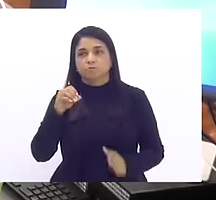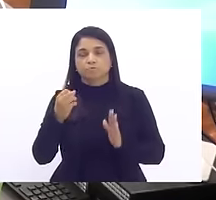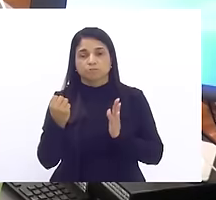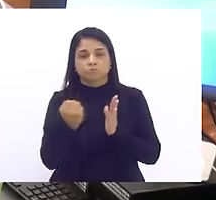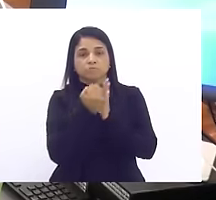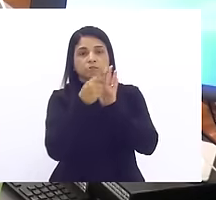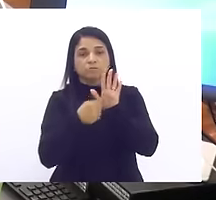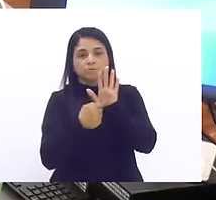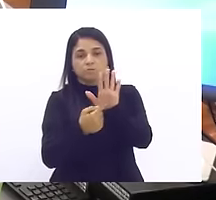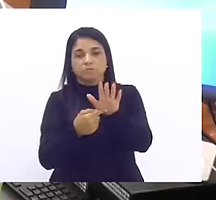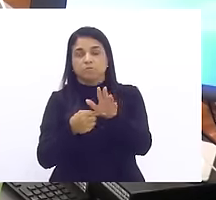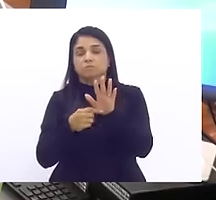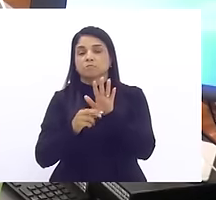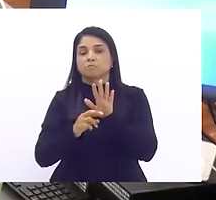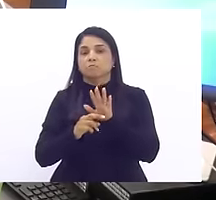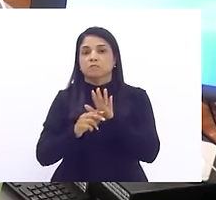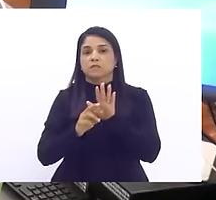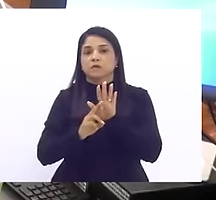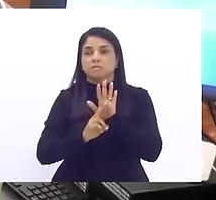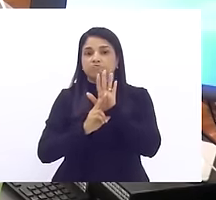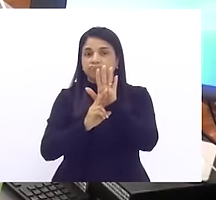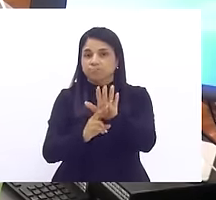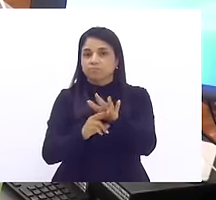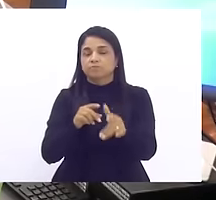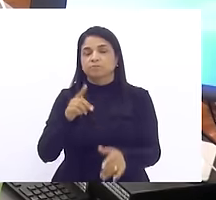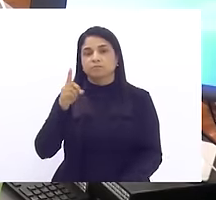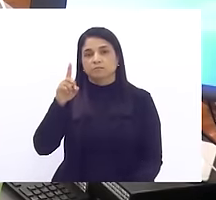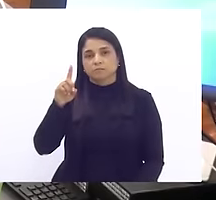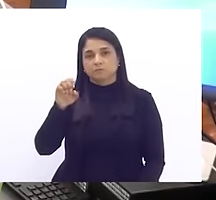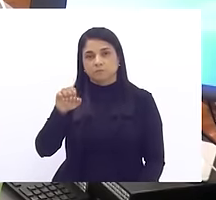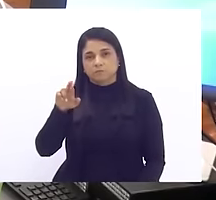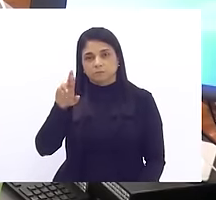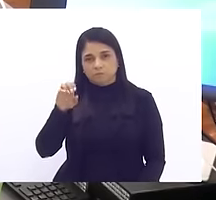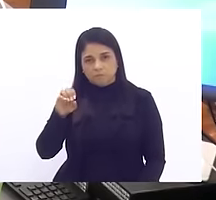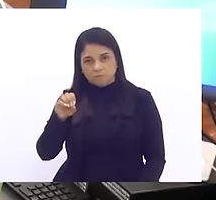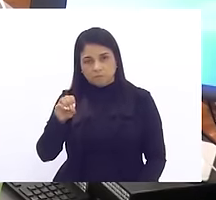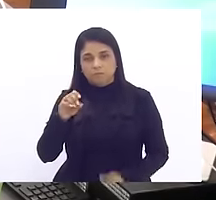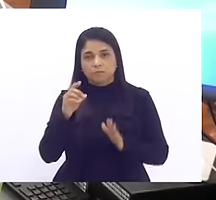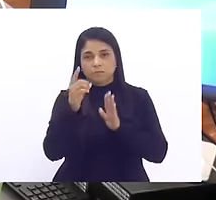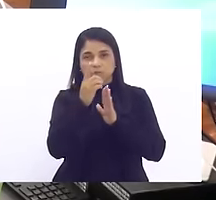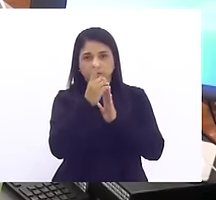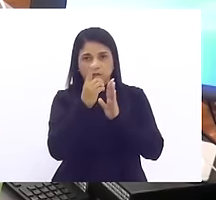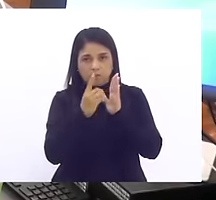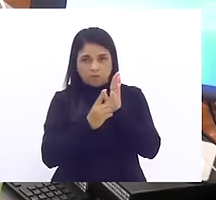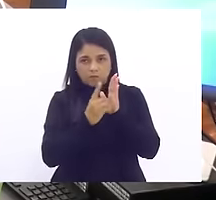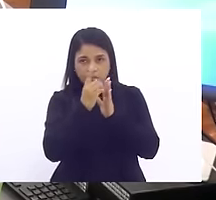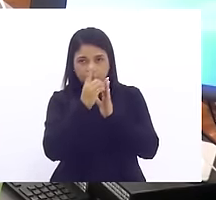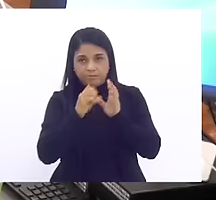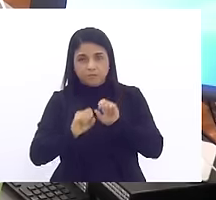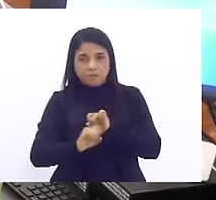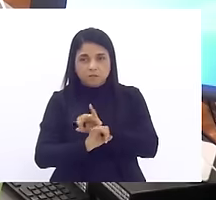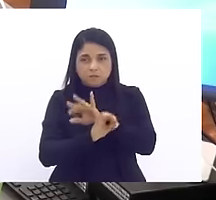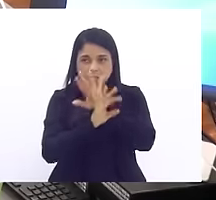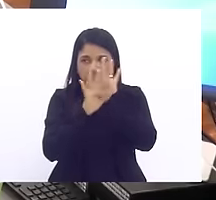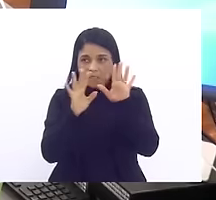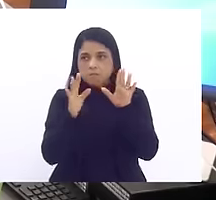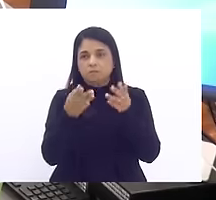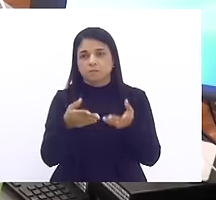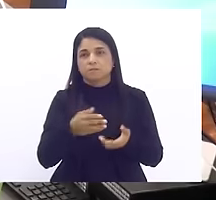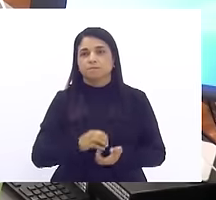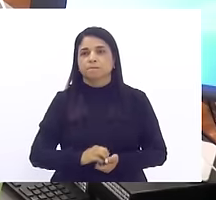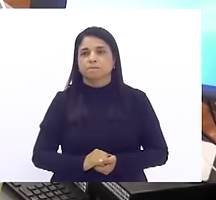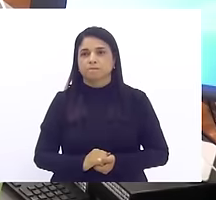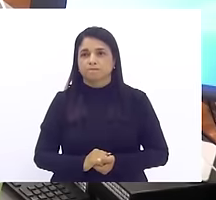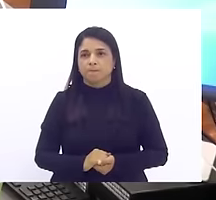a presença do neto do Detran que estão tentando de alguma forma esclarecer os fatos eu já tenho Rodrigo